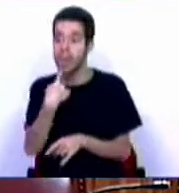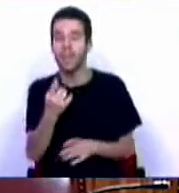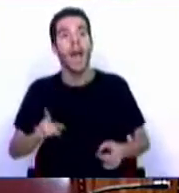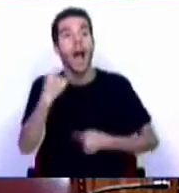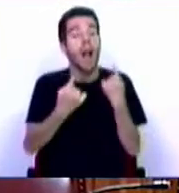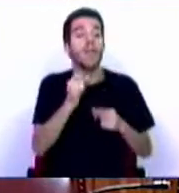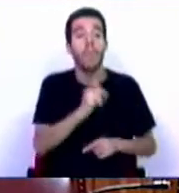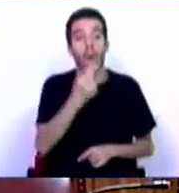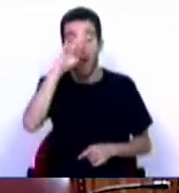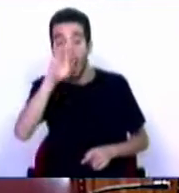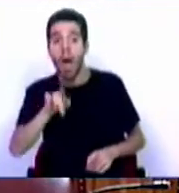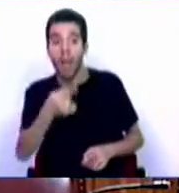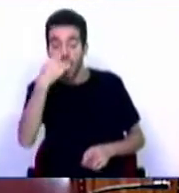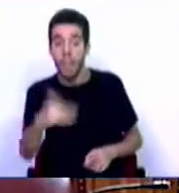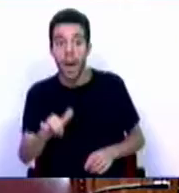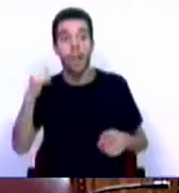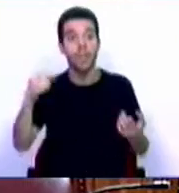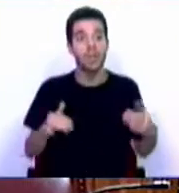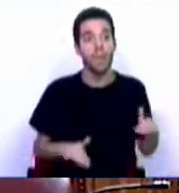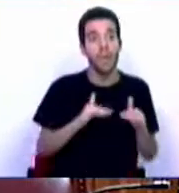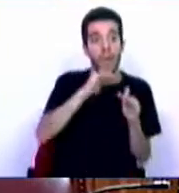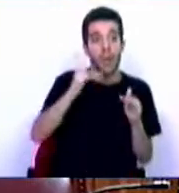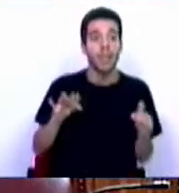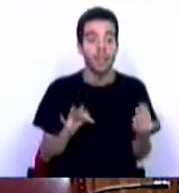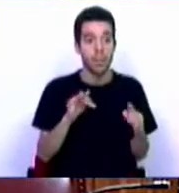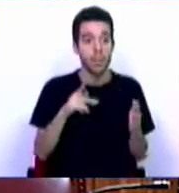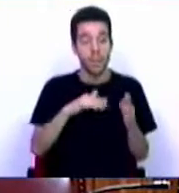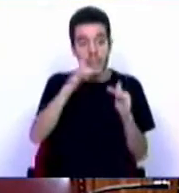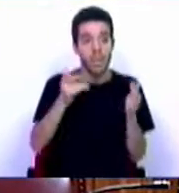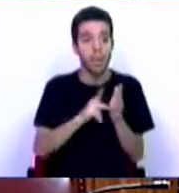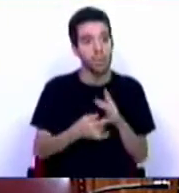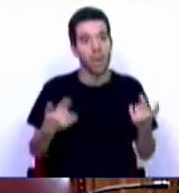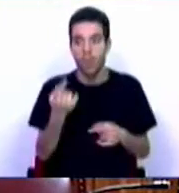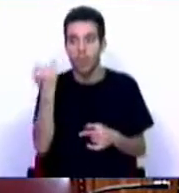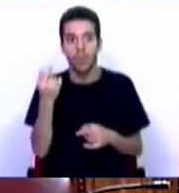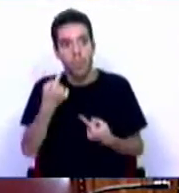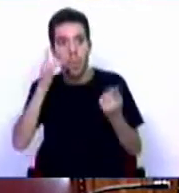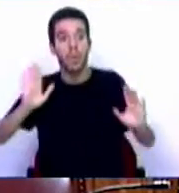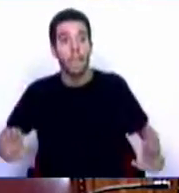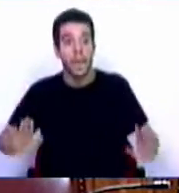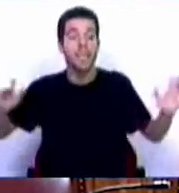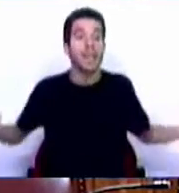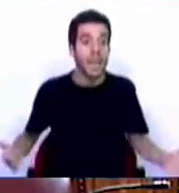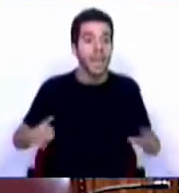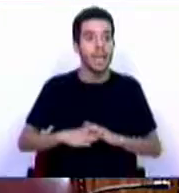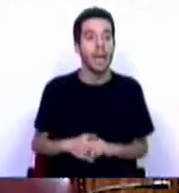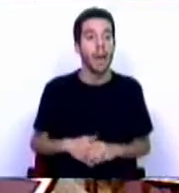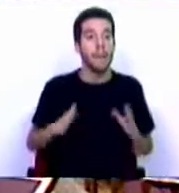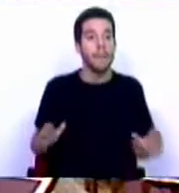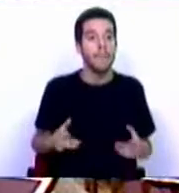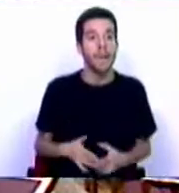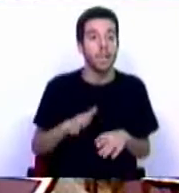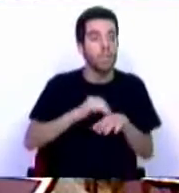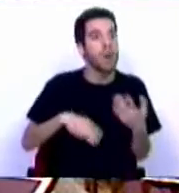Dou até um exemplo. A Fundação para a Ciência e Tecnologia é um instituto público, assumidamente com essa natureza, mas conserva a designação, muito provavelmente para